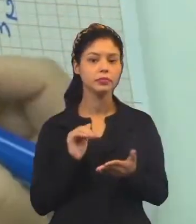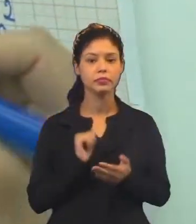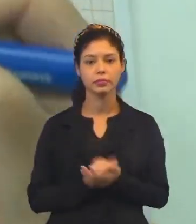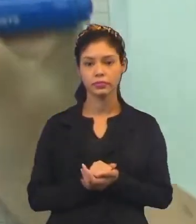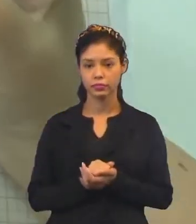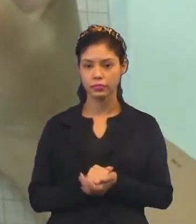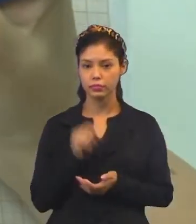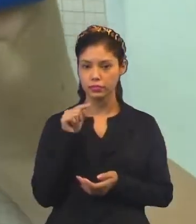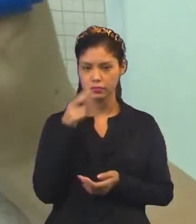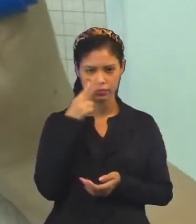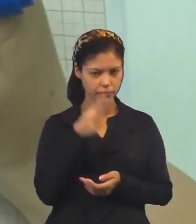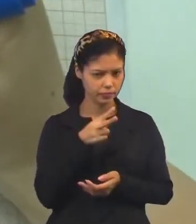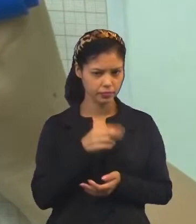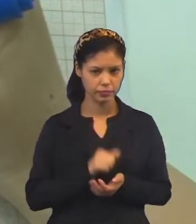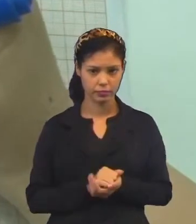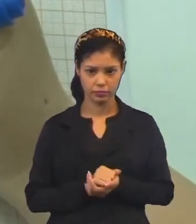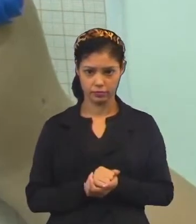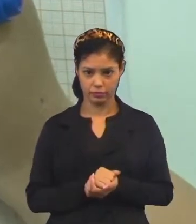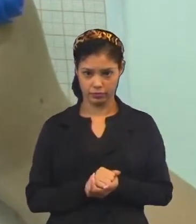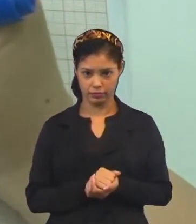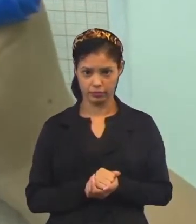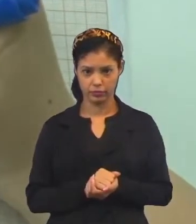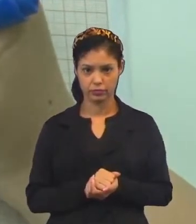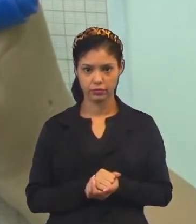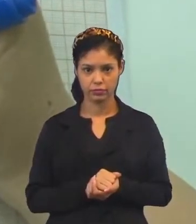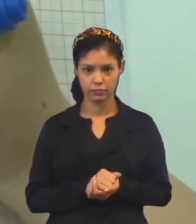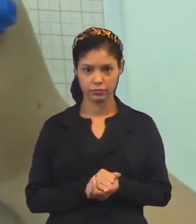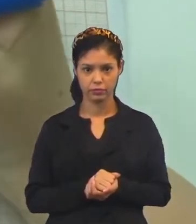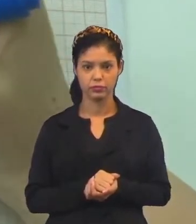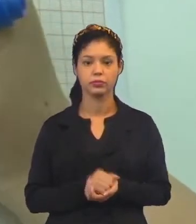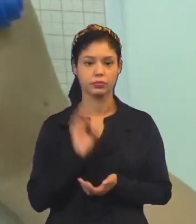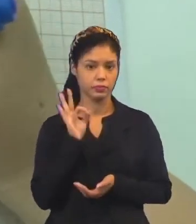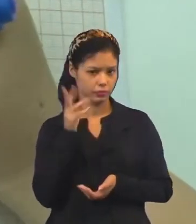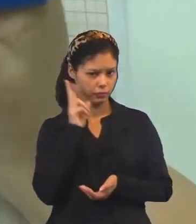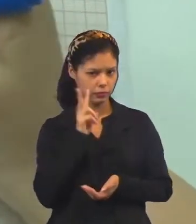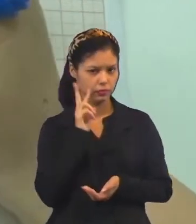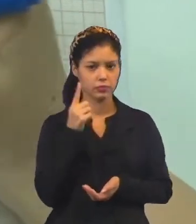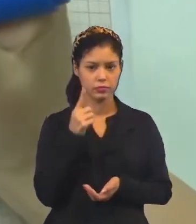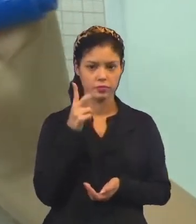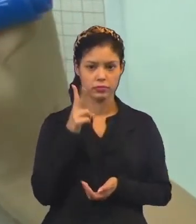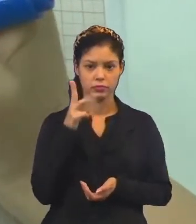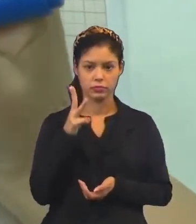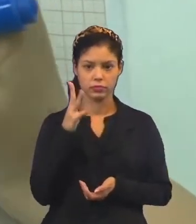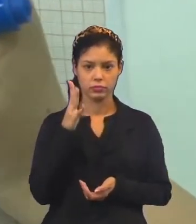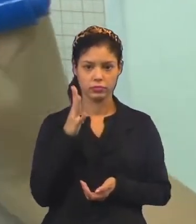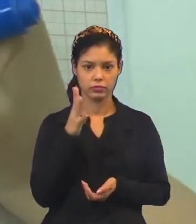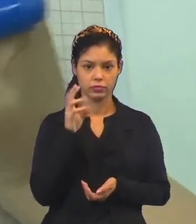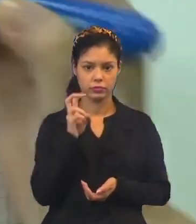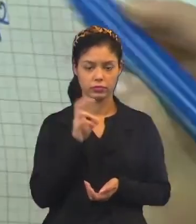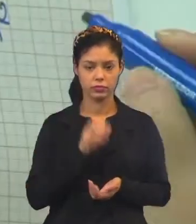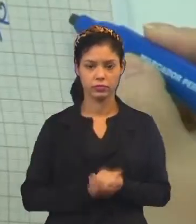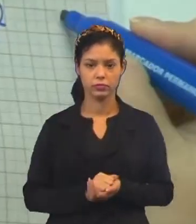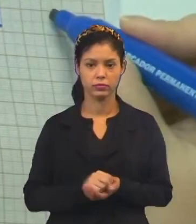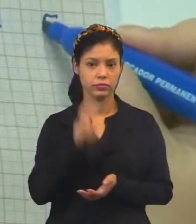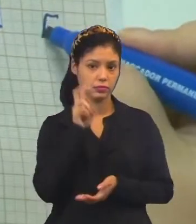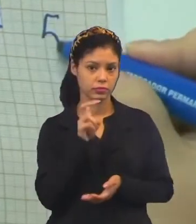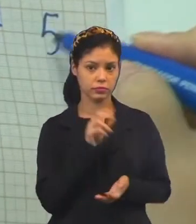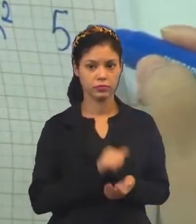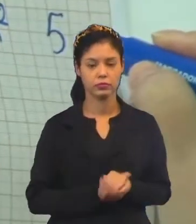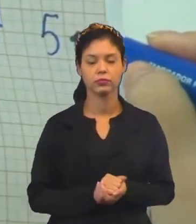aqui na área, vamos ver? Eu vou contar apenas os quadradinhos, lembra? 1, 2, 3, 4,